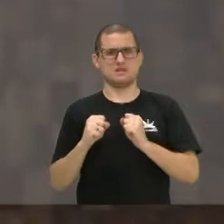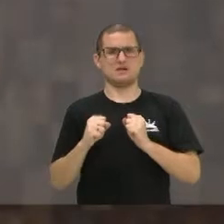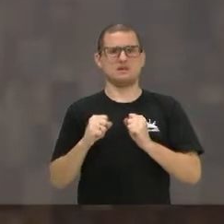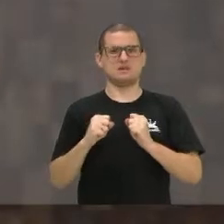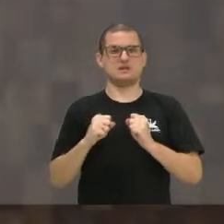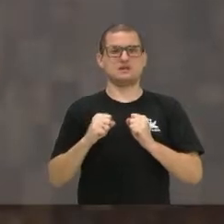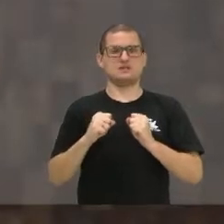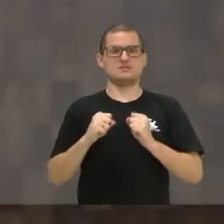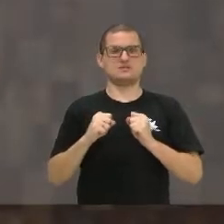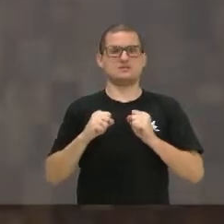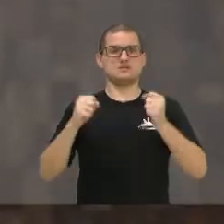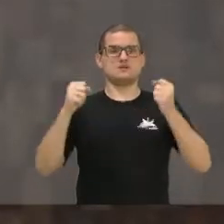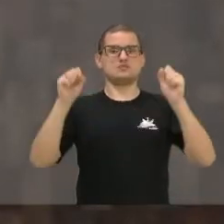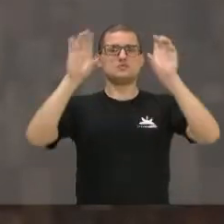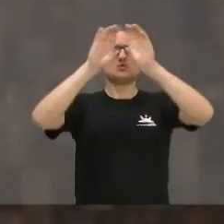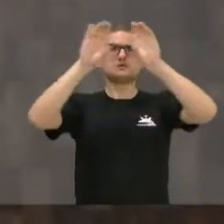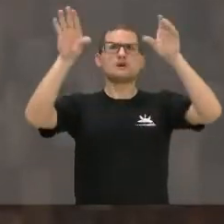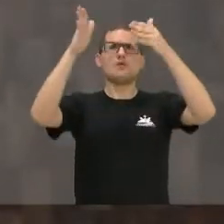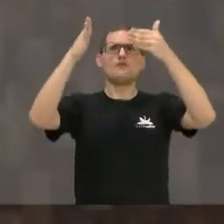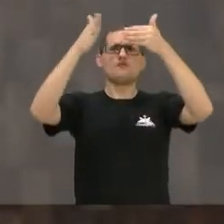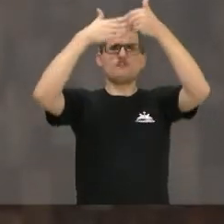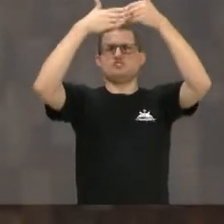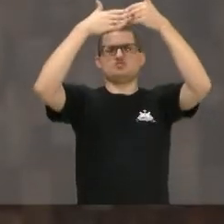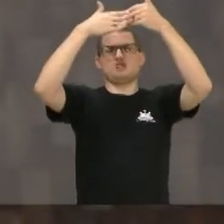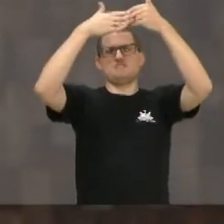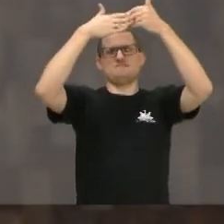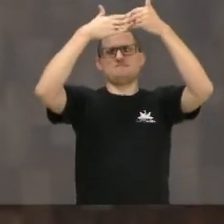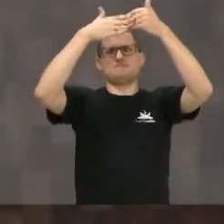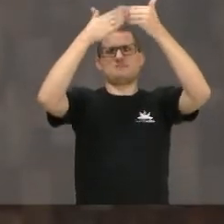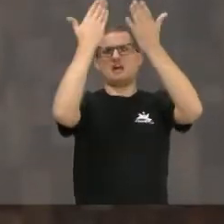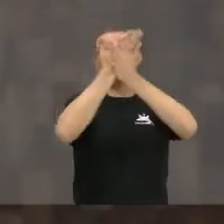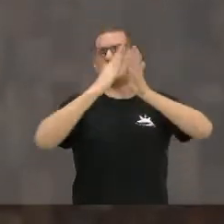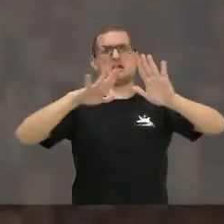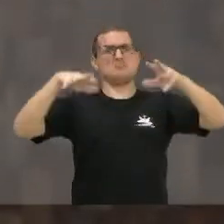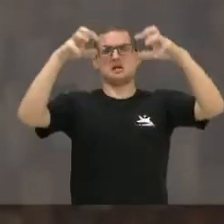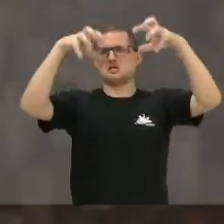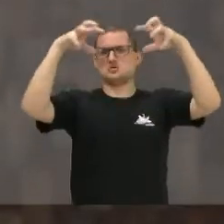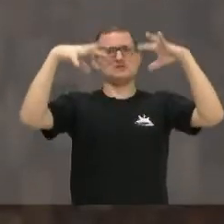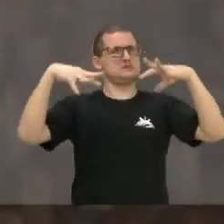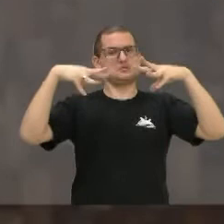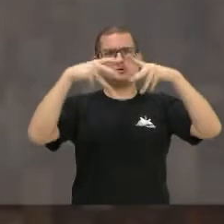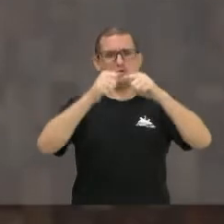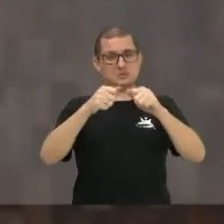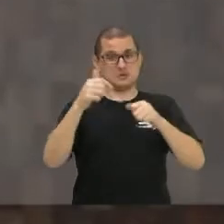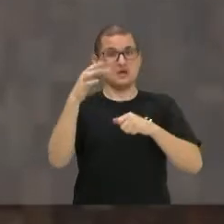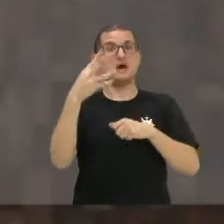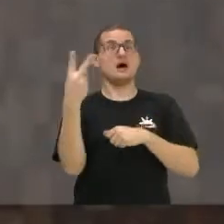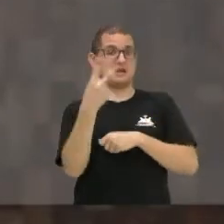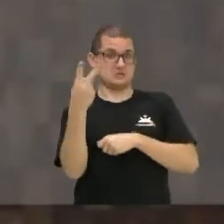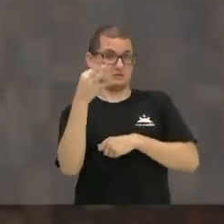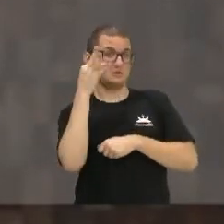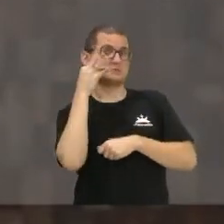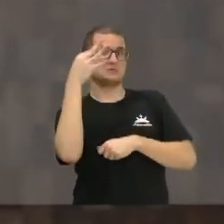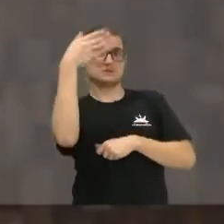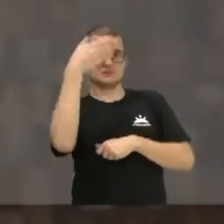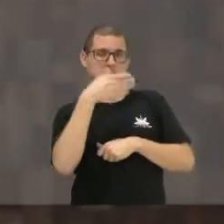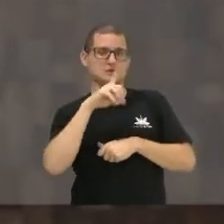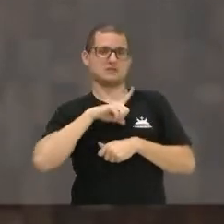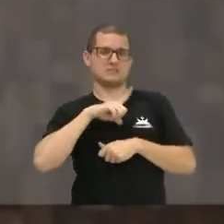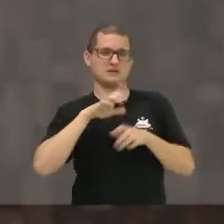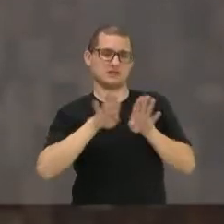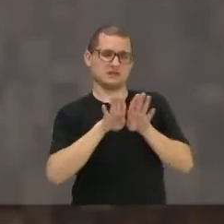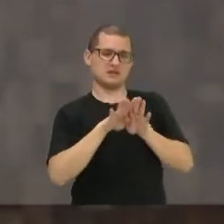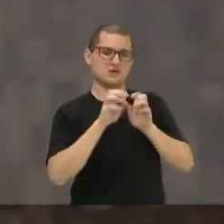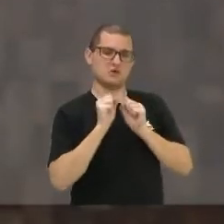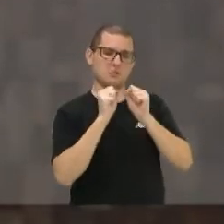durante os dias de sua missão profética tem ainda o poder de transformar as águas em sangue